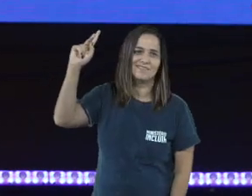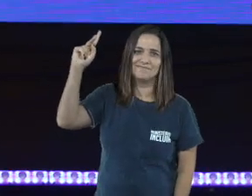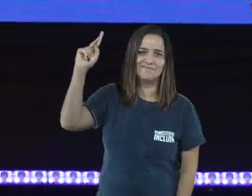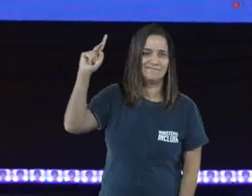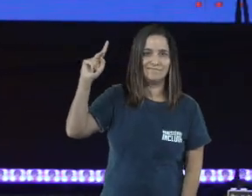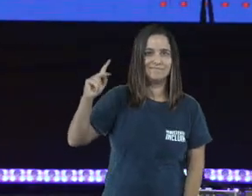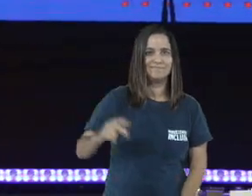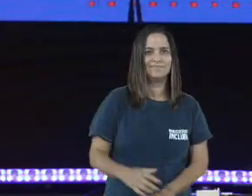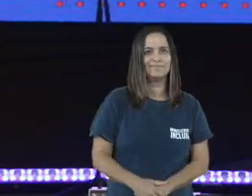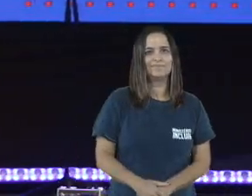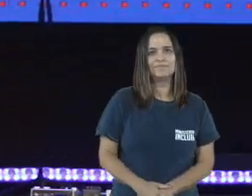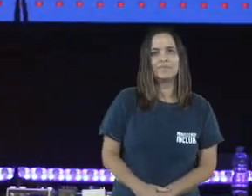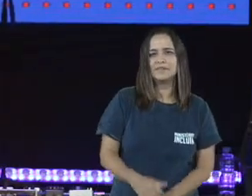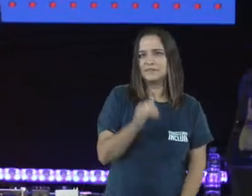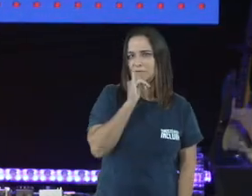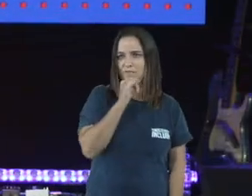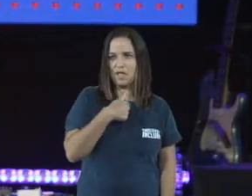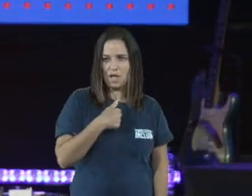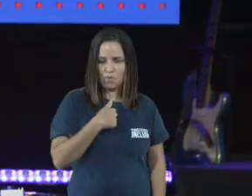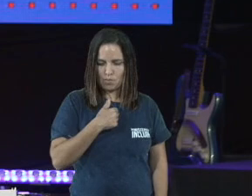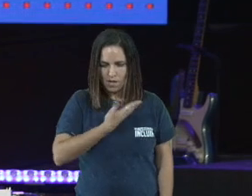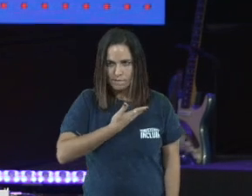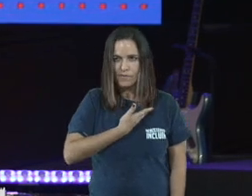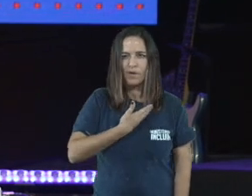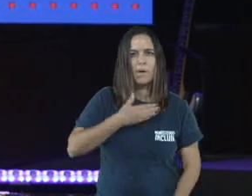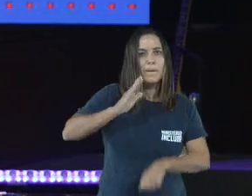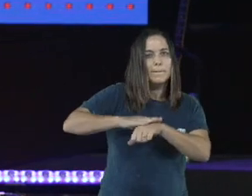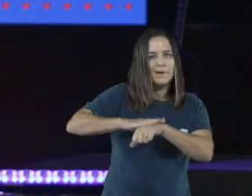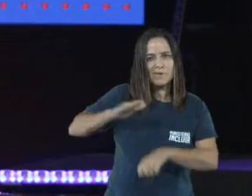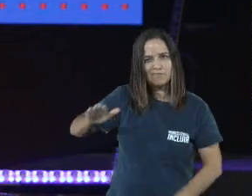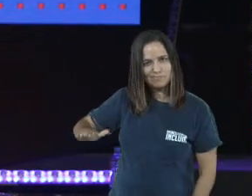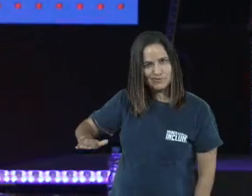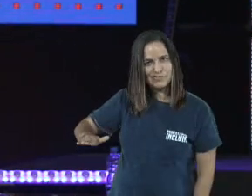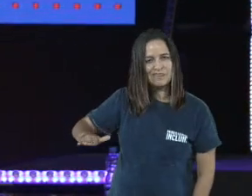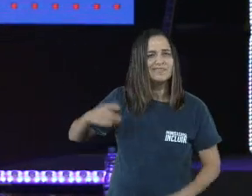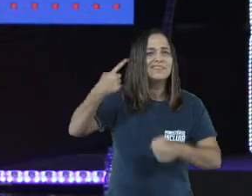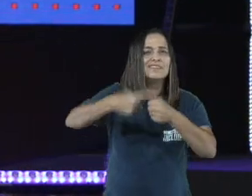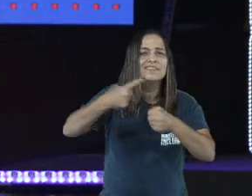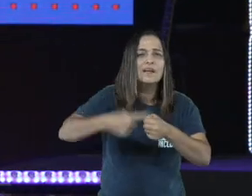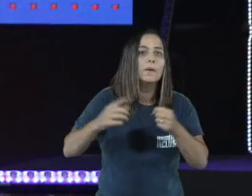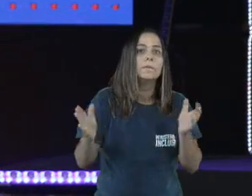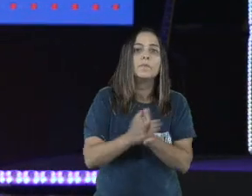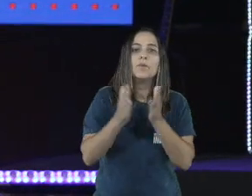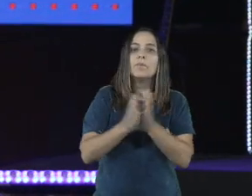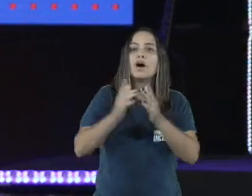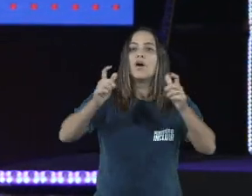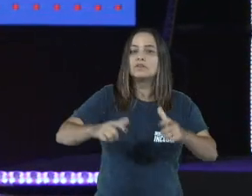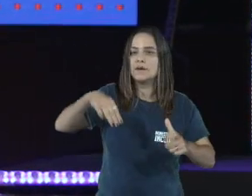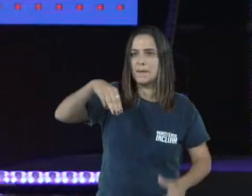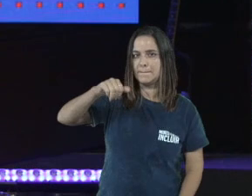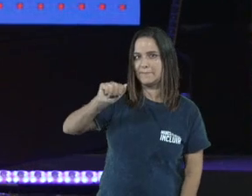e eu fui criado num bairro pobre e em Marechal Hermes você pediu que é entre Copacabana e Ipanema